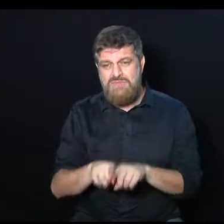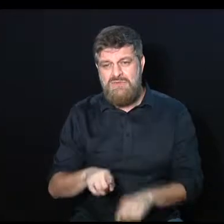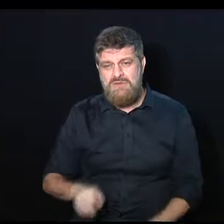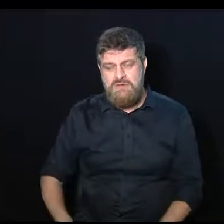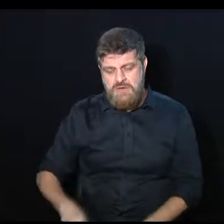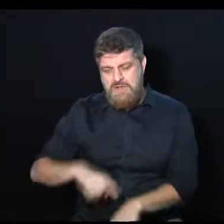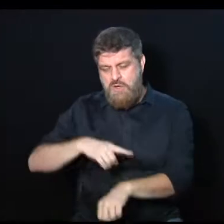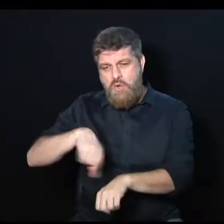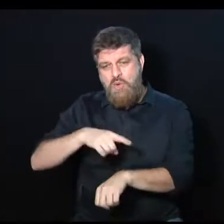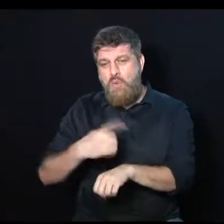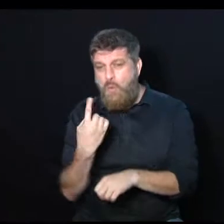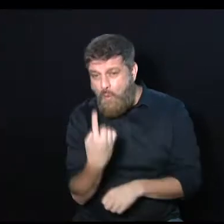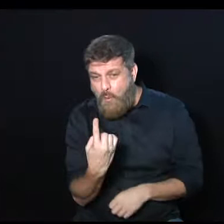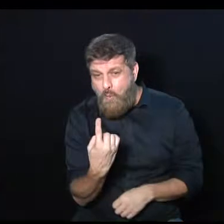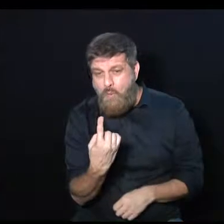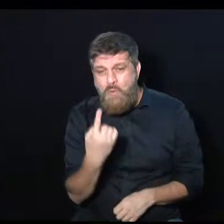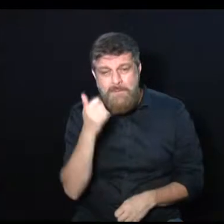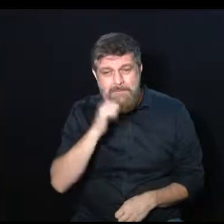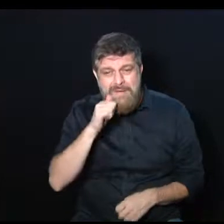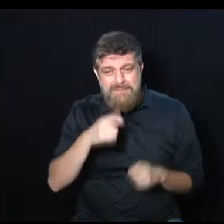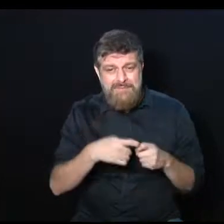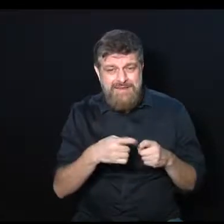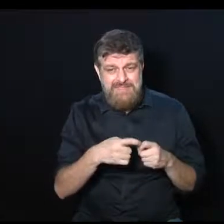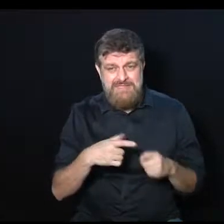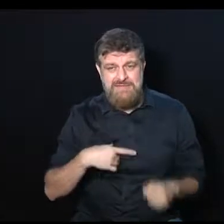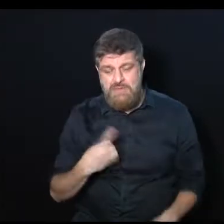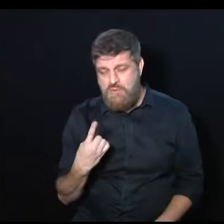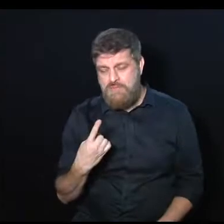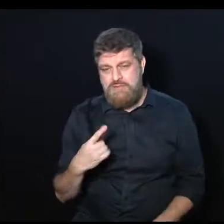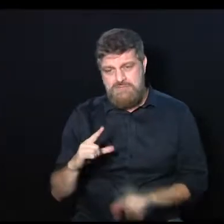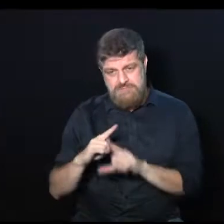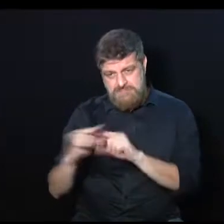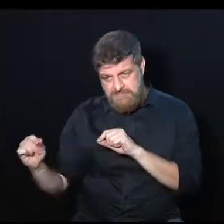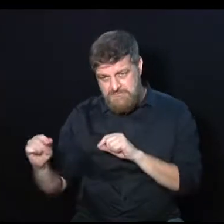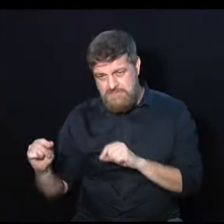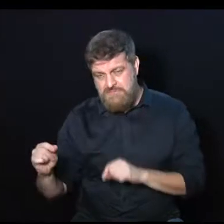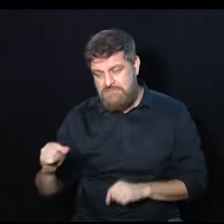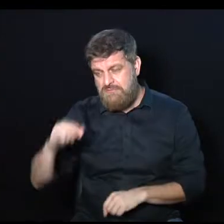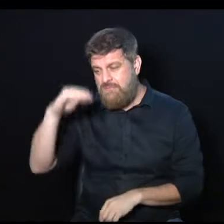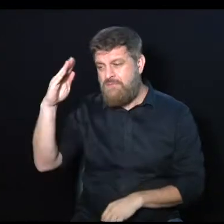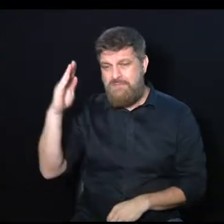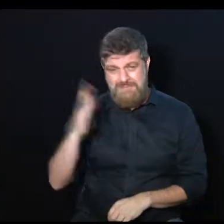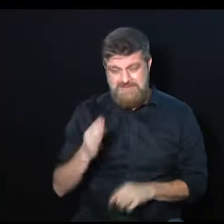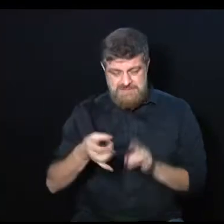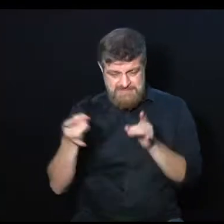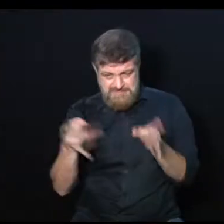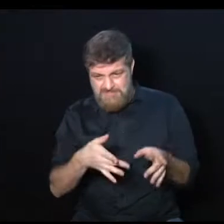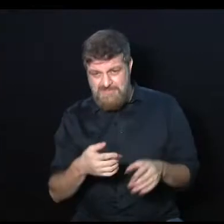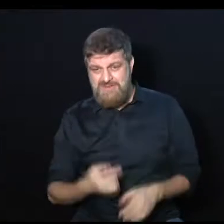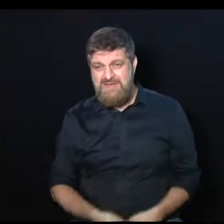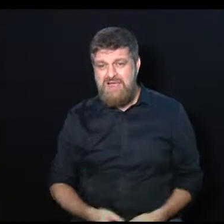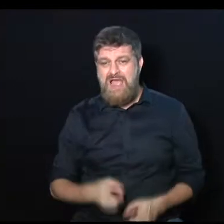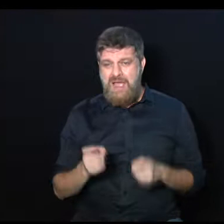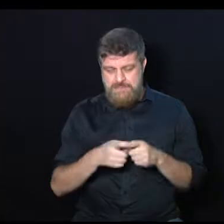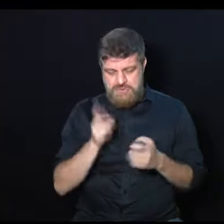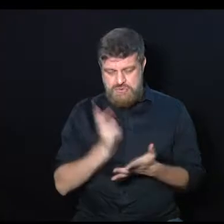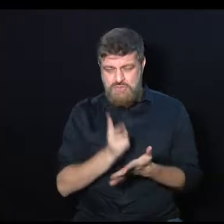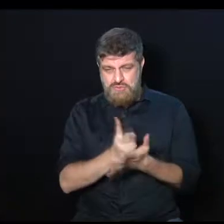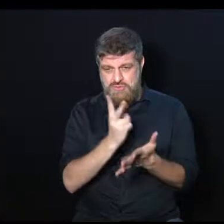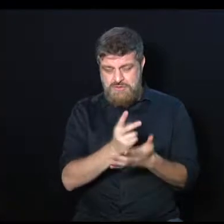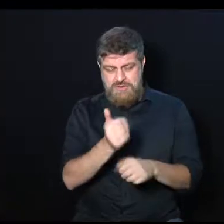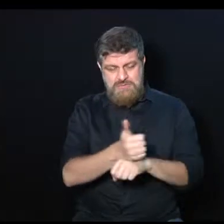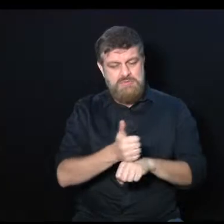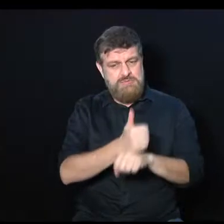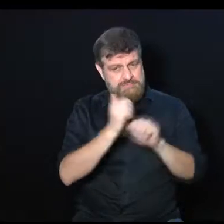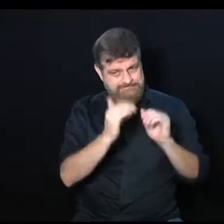de uma médica. Nós tínhamos 2 médicas da prefeitura, mas uma imigrou, não está mais no Brasil. E essa médica que está com a gente é uma profissional muito